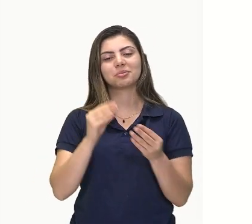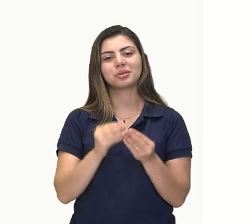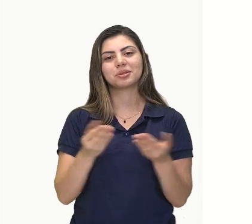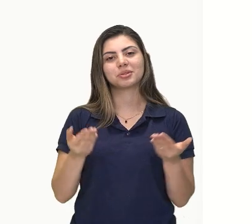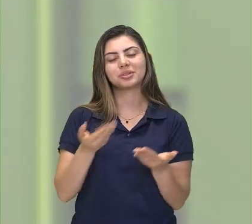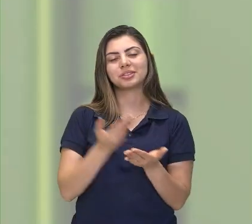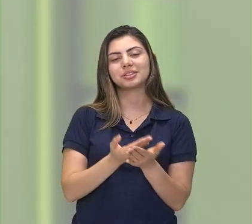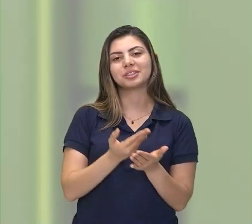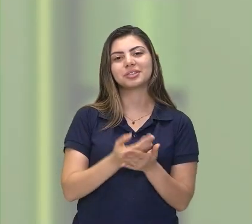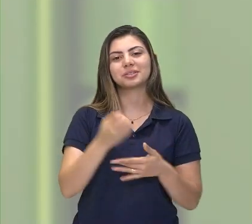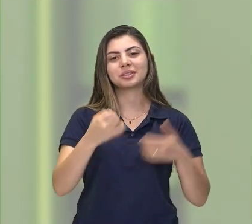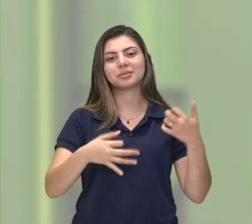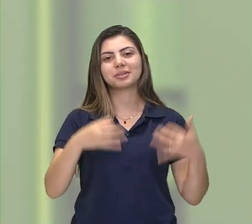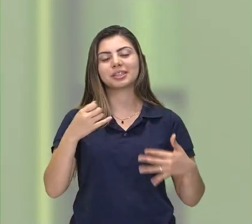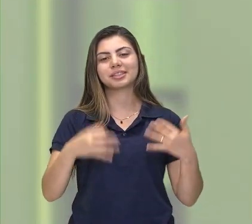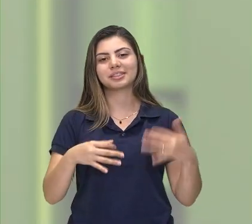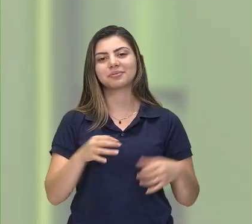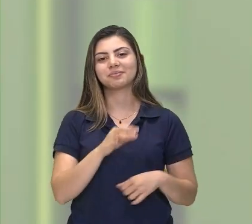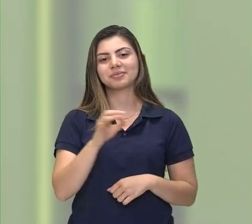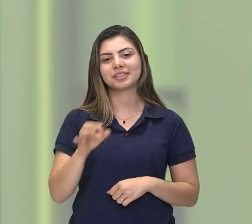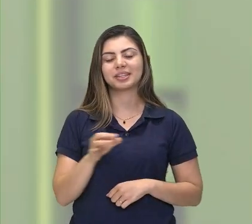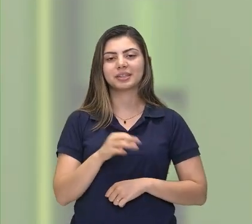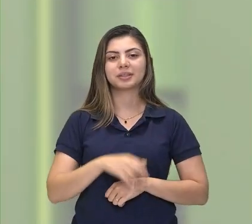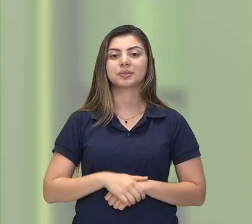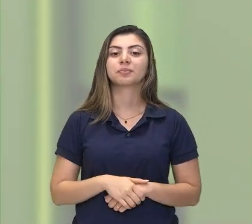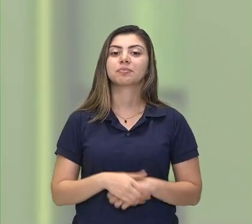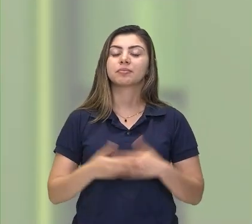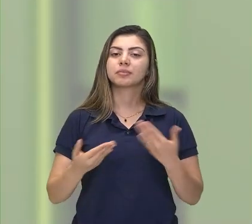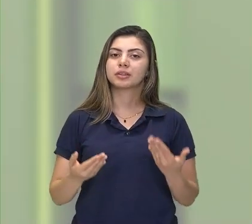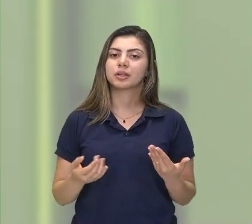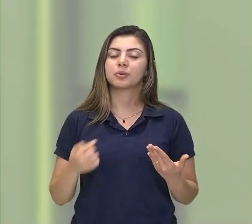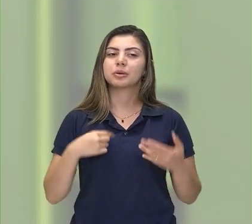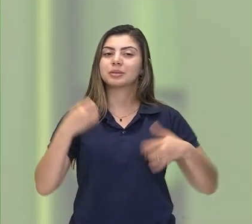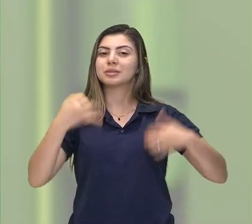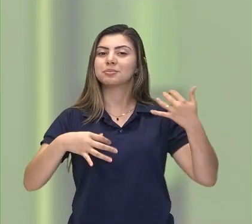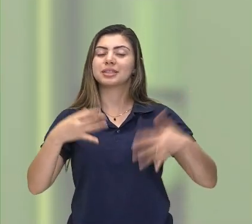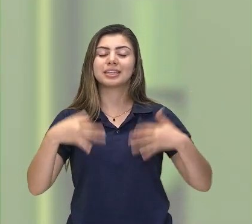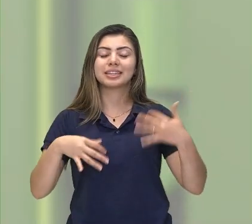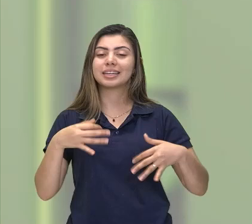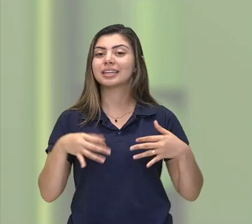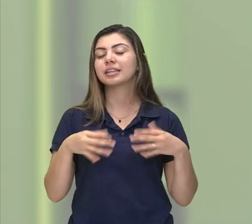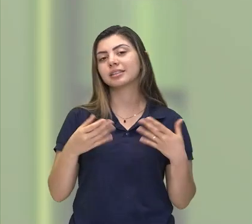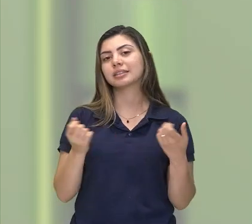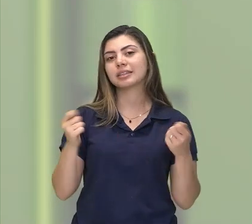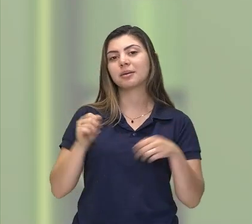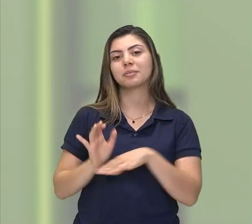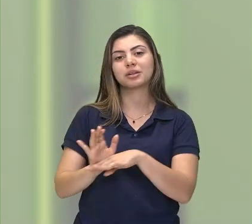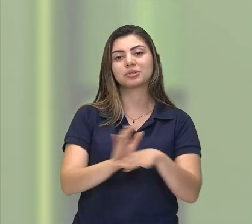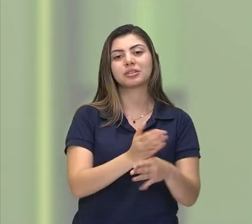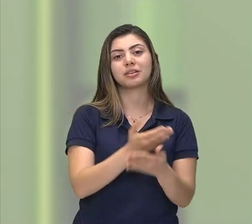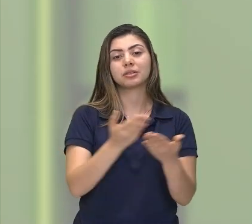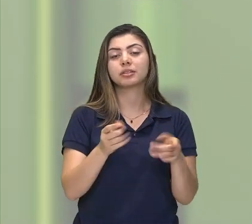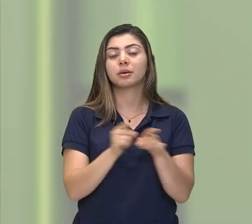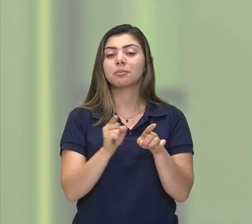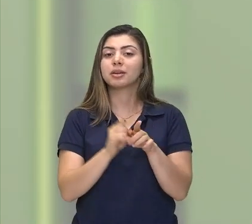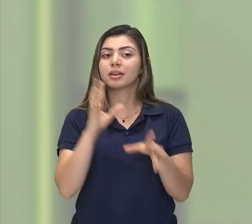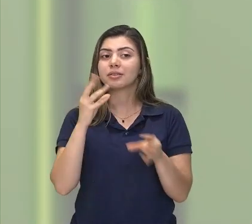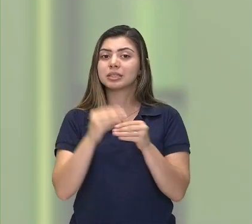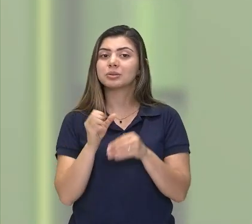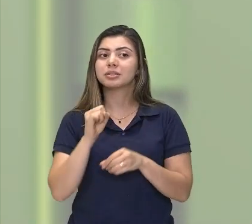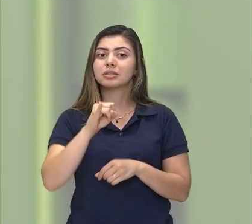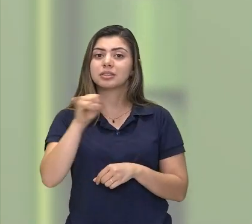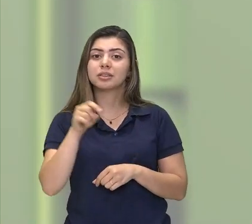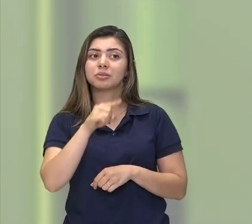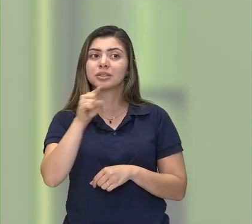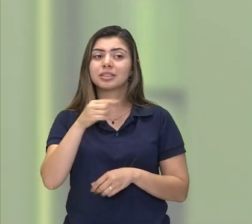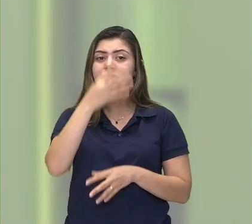tudo direitinho, tá? Procurei explicar ali os mínimos detalhes e também dar uma revisão caso você não tenha